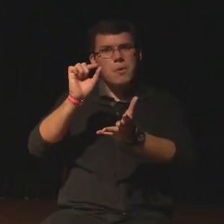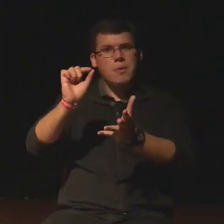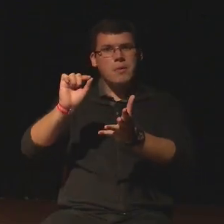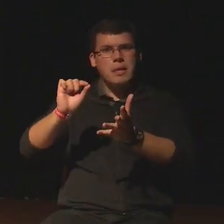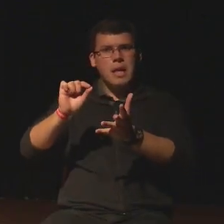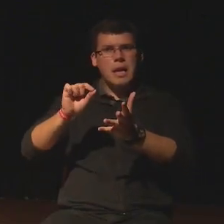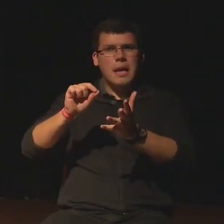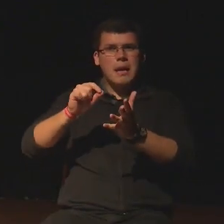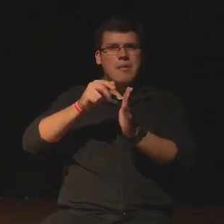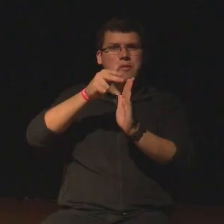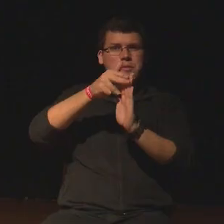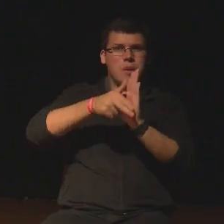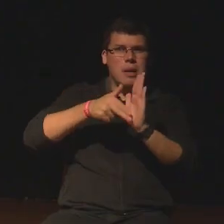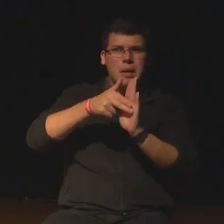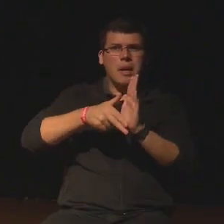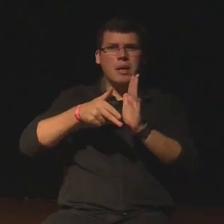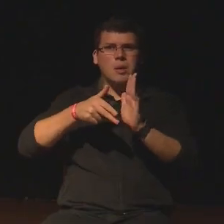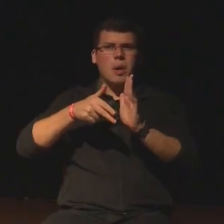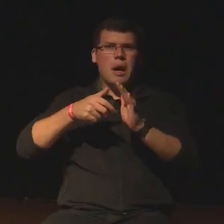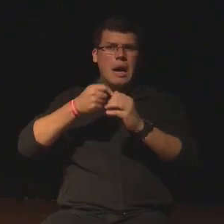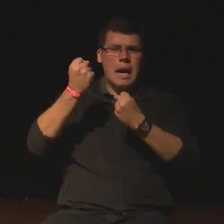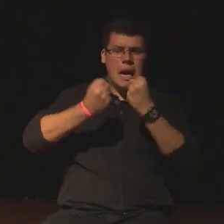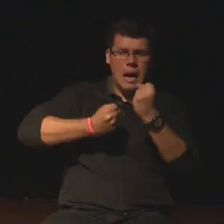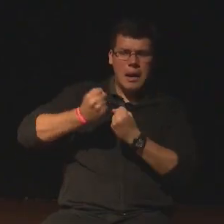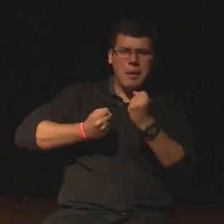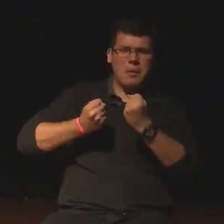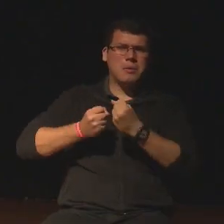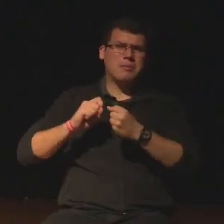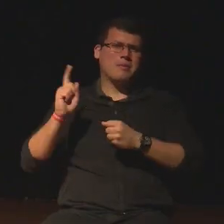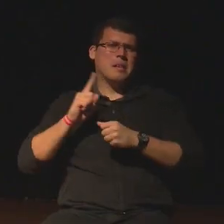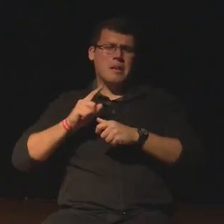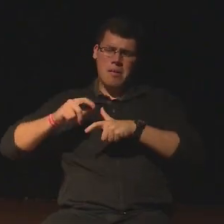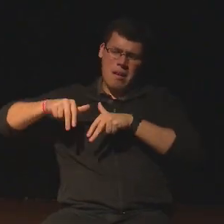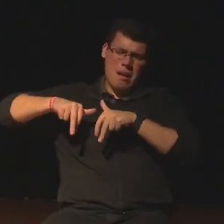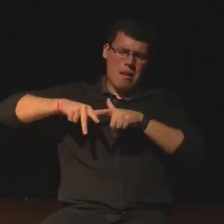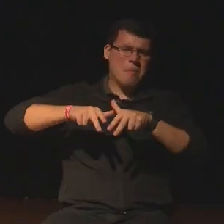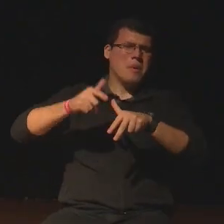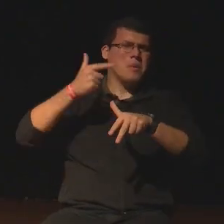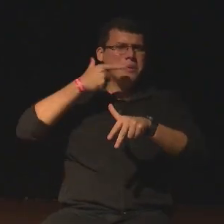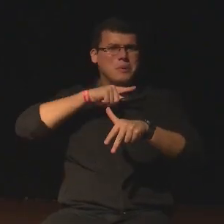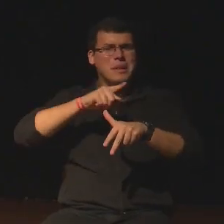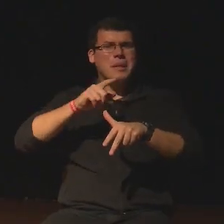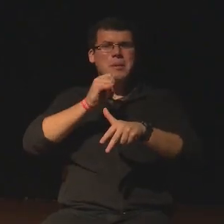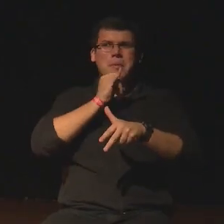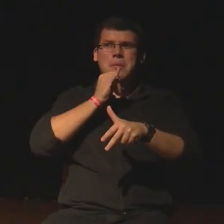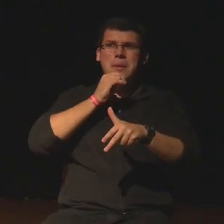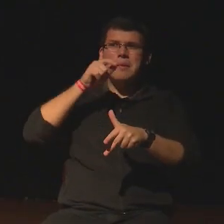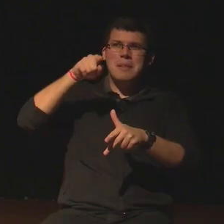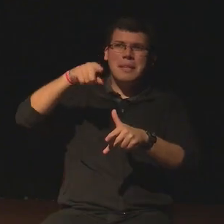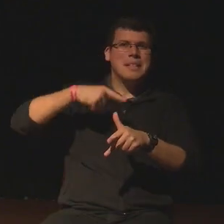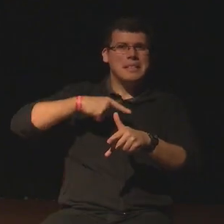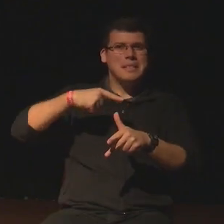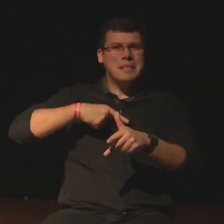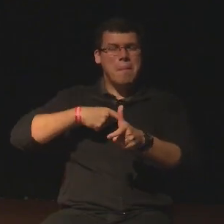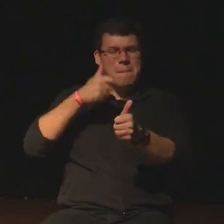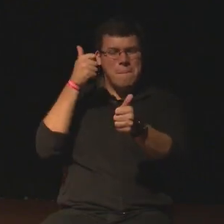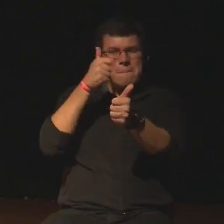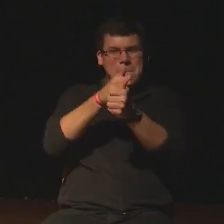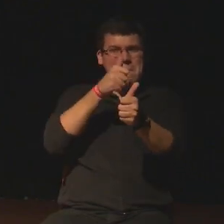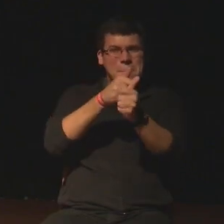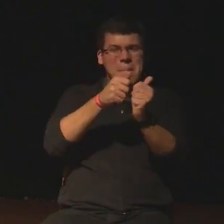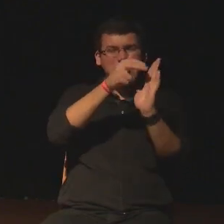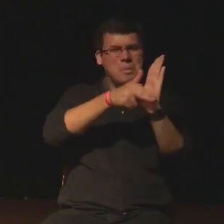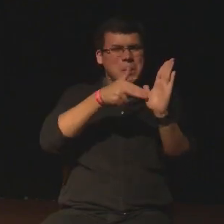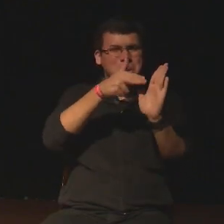vir no museu de carro, mesmo porque é difícil estacionar, e a gente não precisa de tanto carro na rua. Então, vai ser um